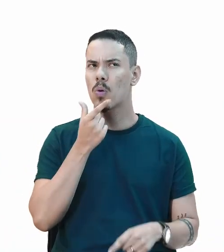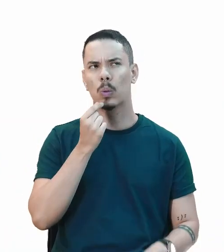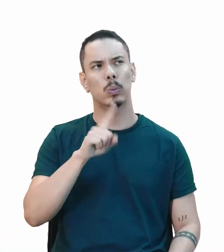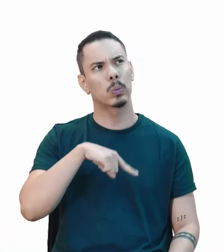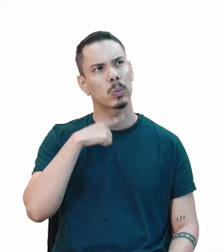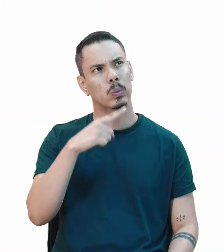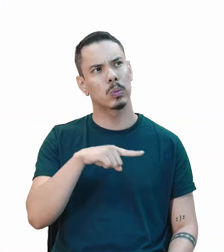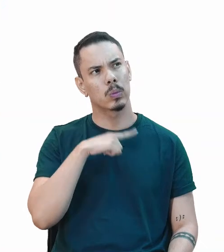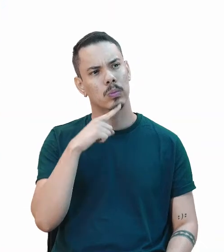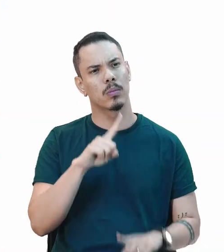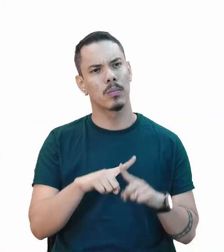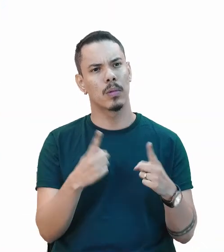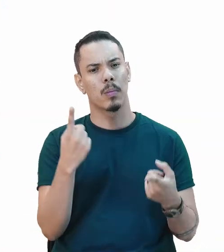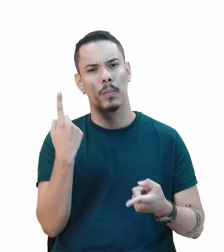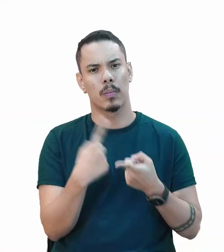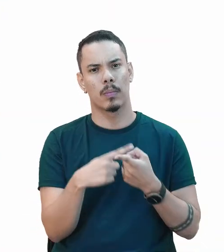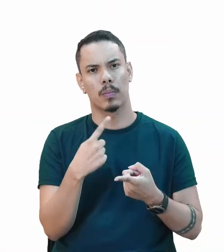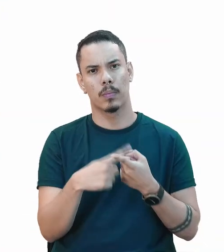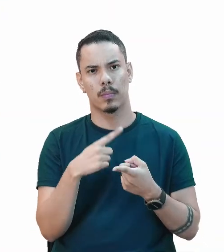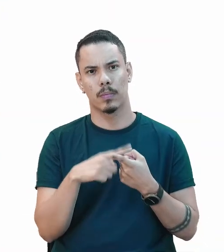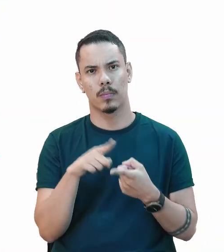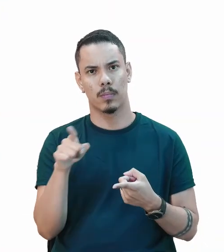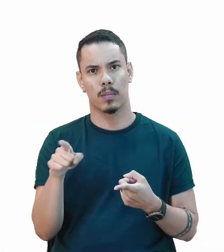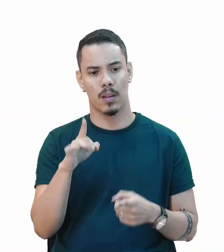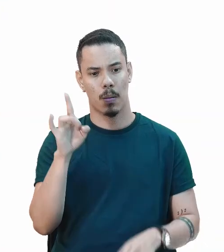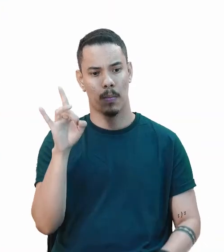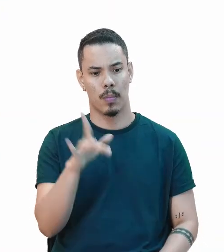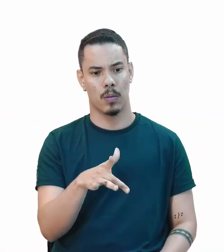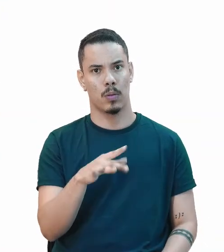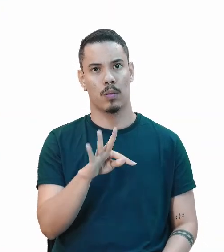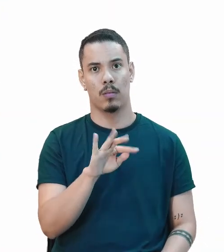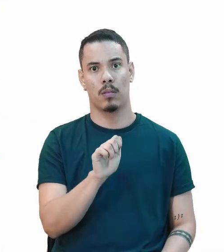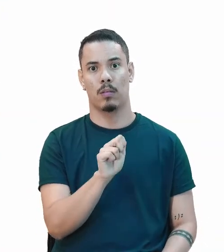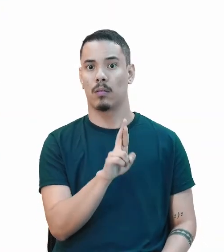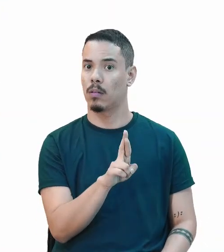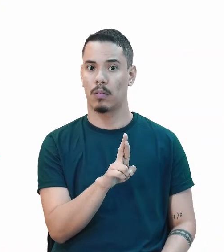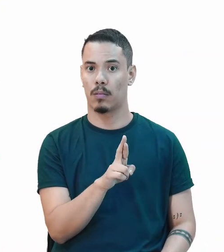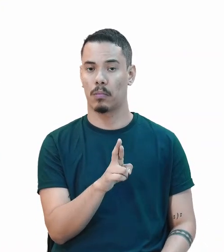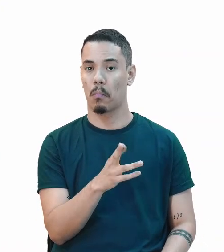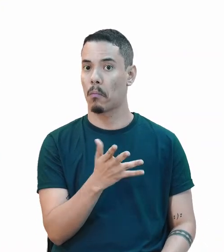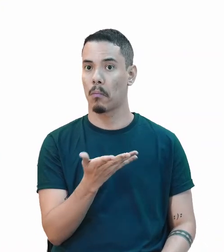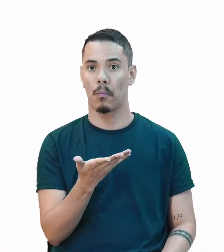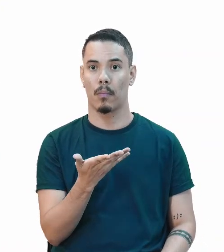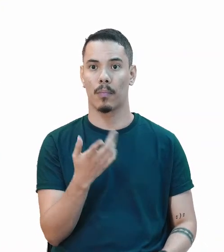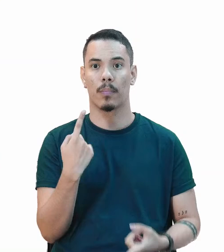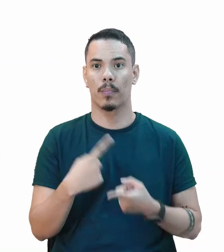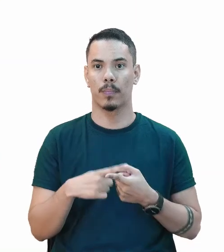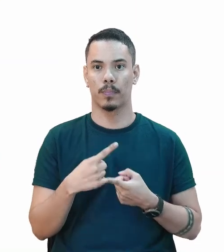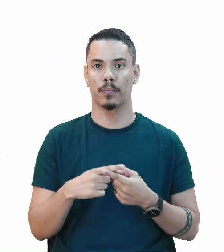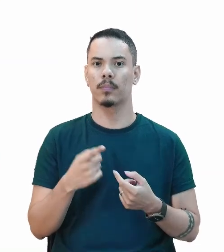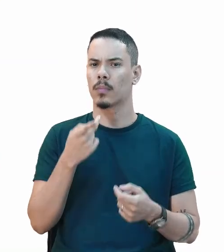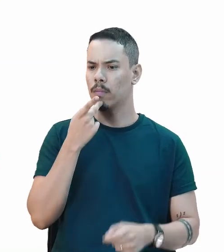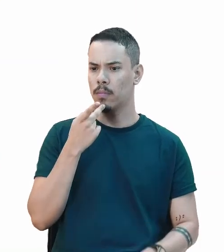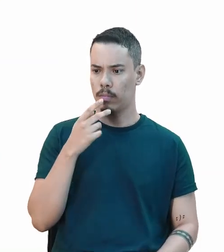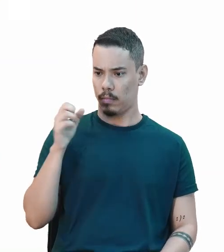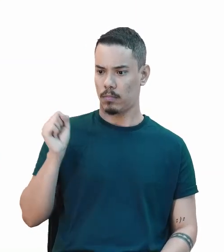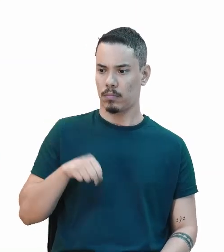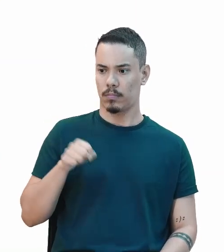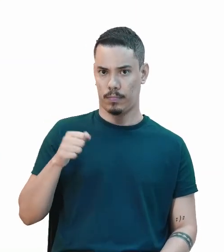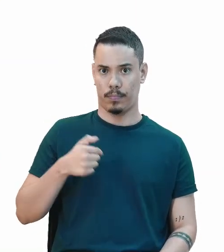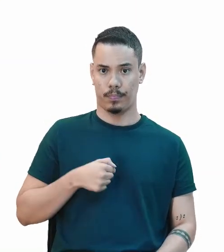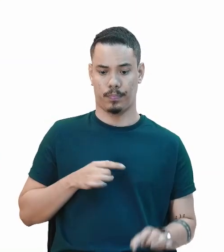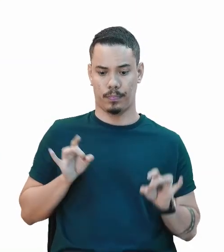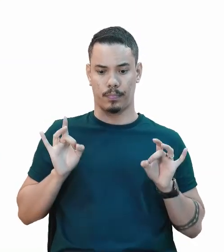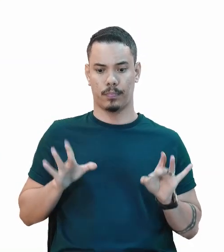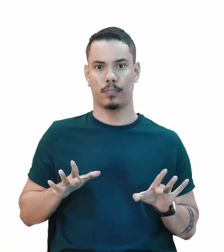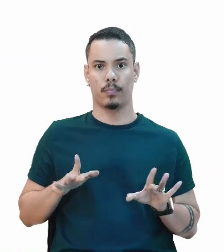que Hipárquia havia abandonado o tear, se de fato ela havia abandonado. E ela diz: sim, eu abandonei,